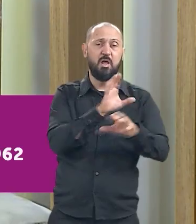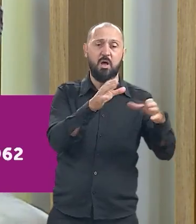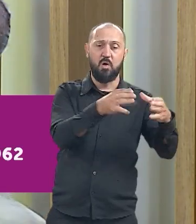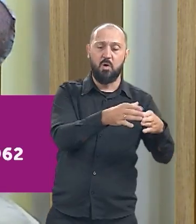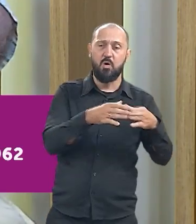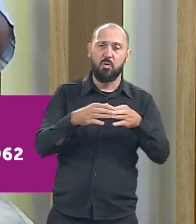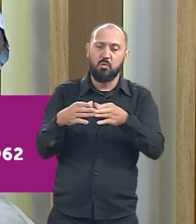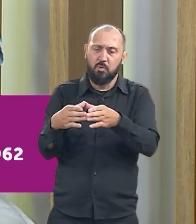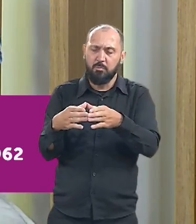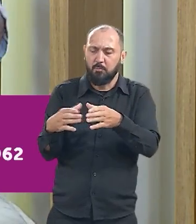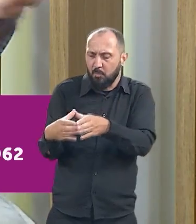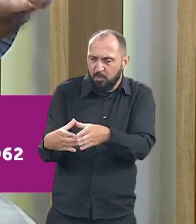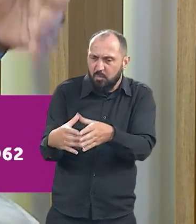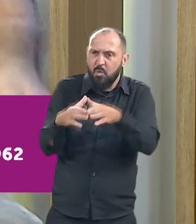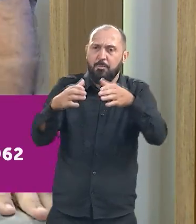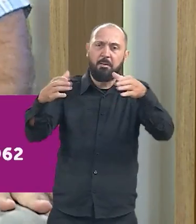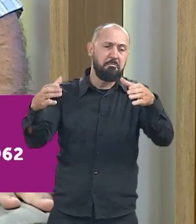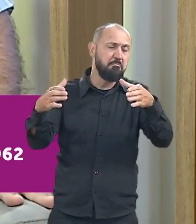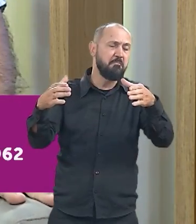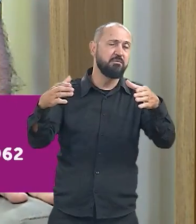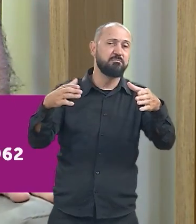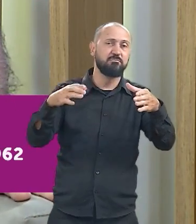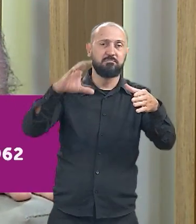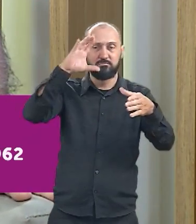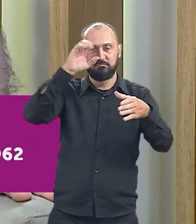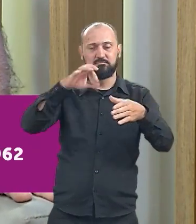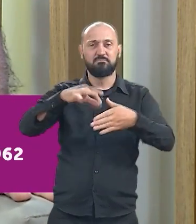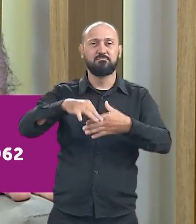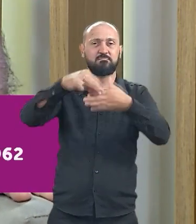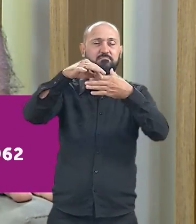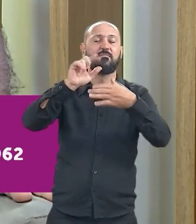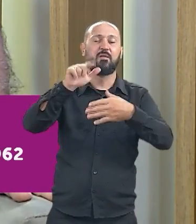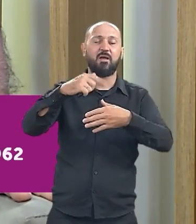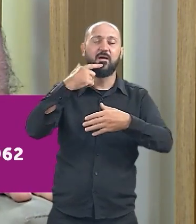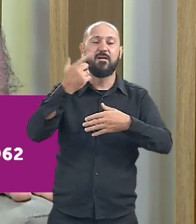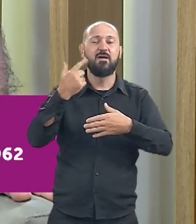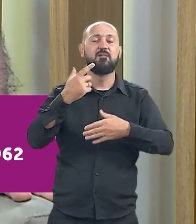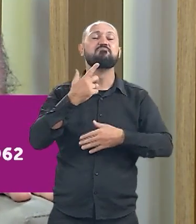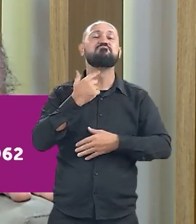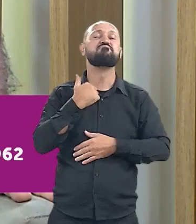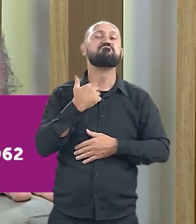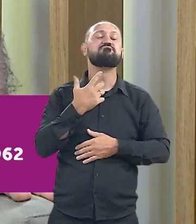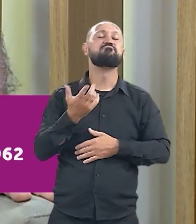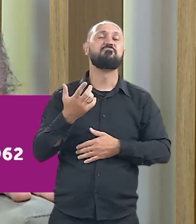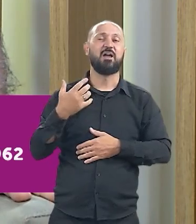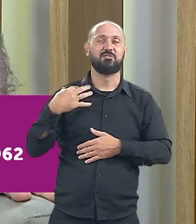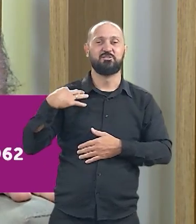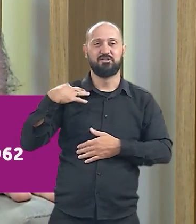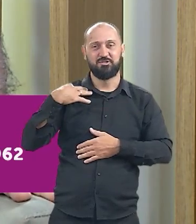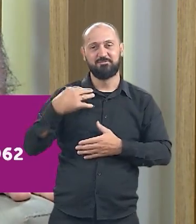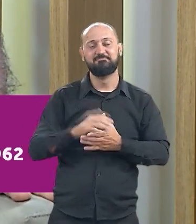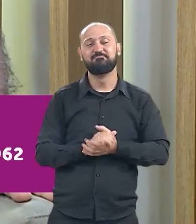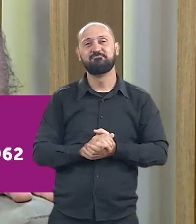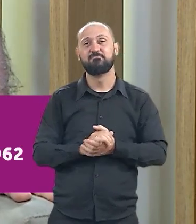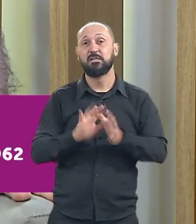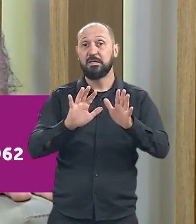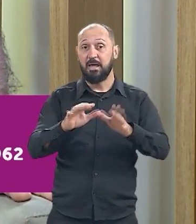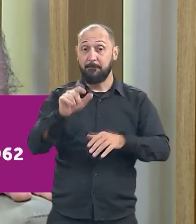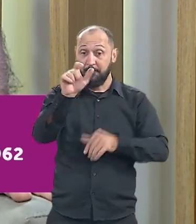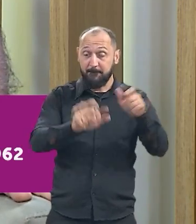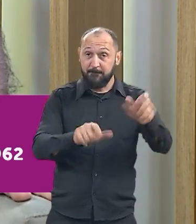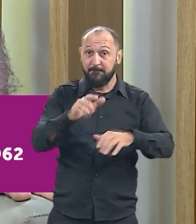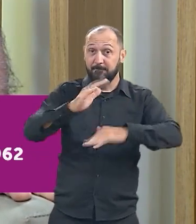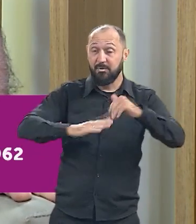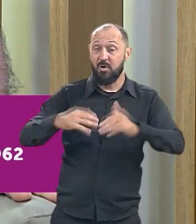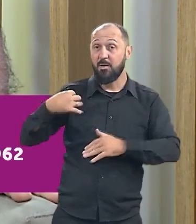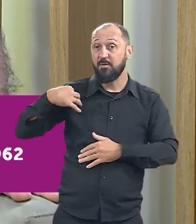maiores, né? E a disponibilidade, boa vontade. E olha, para o voluntário, é um grande